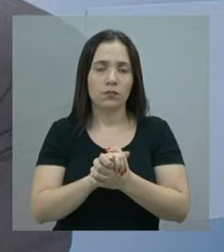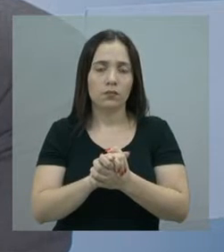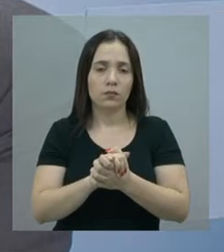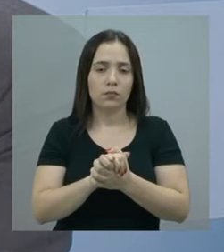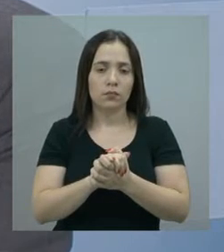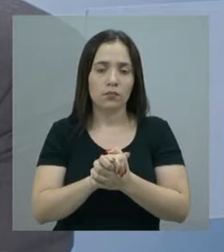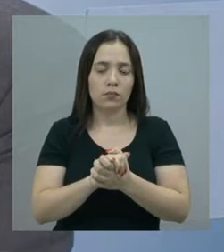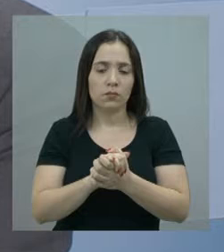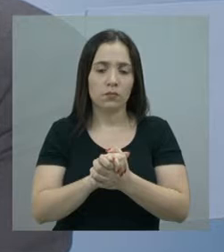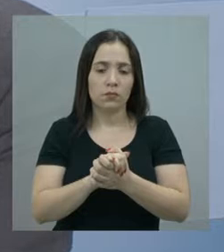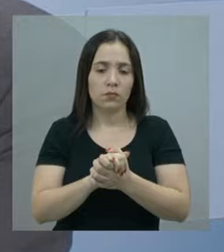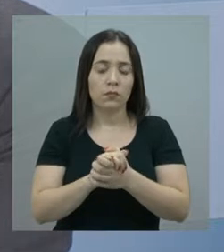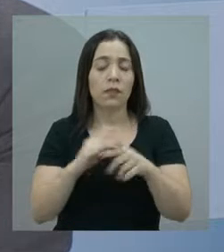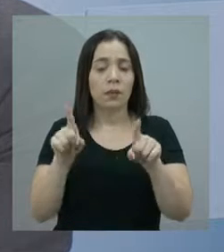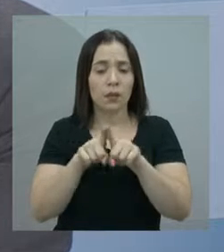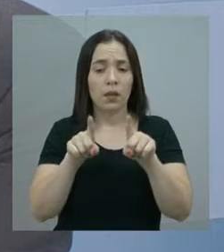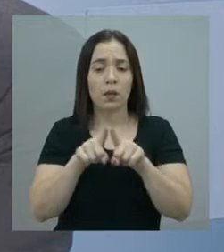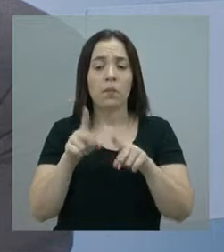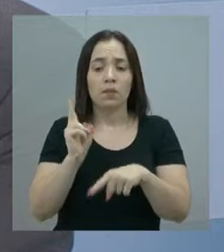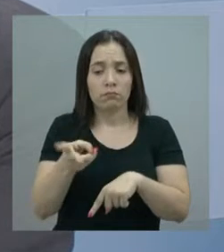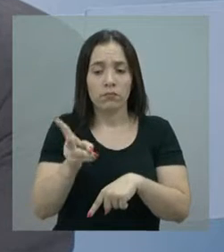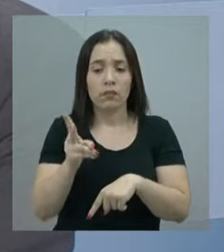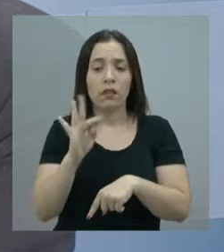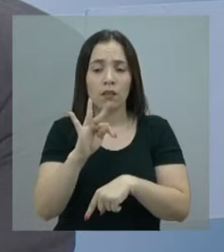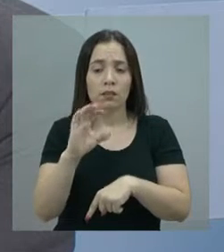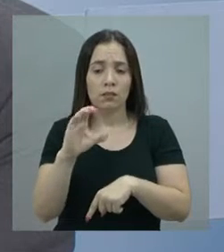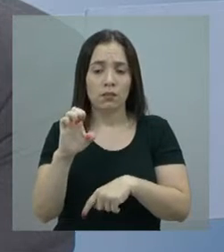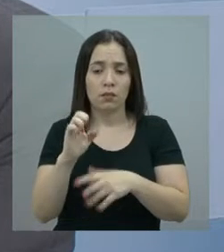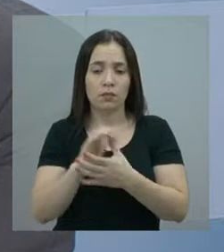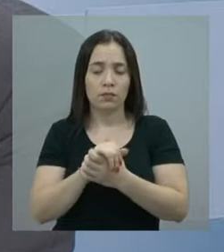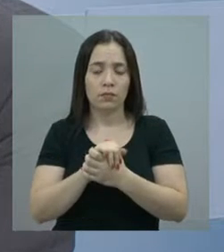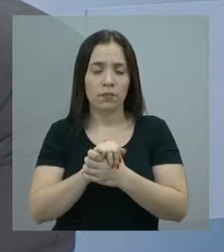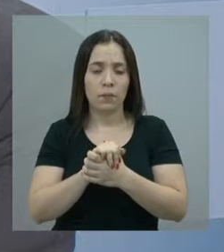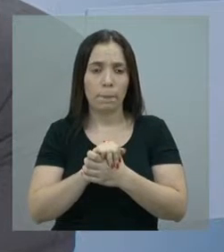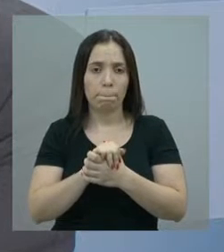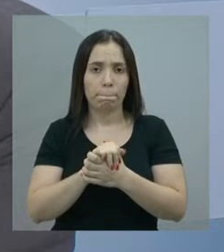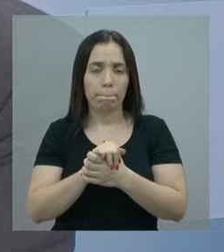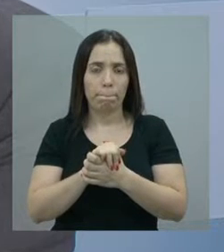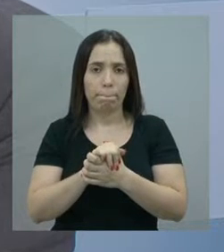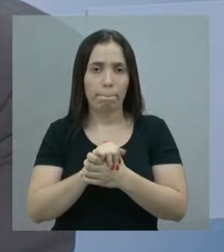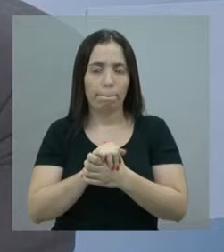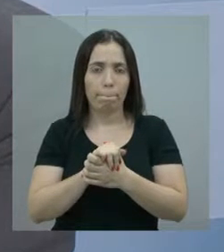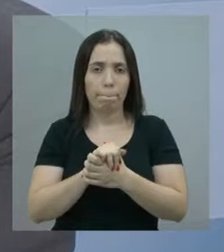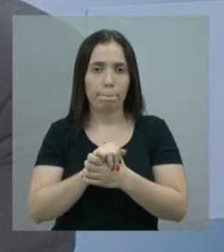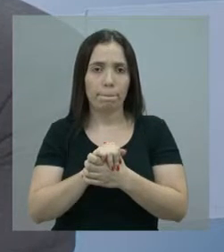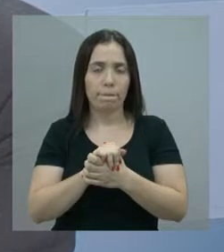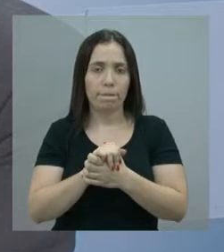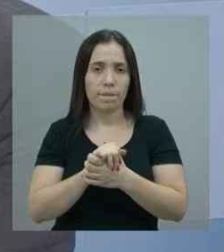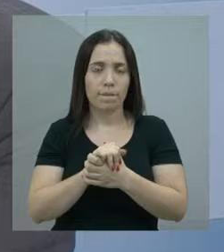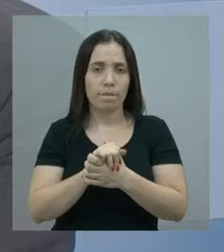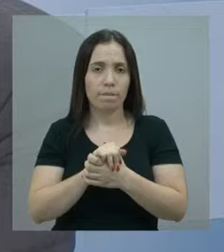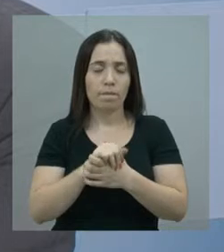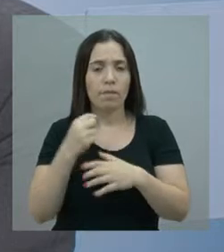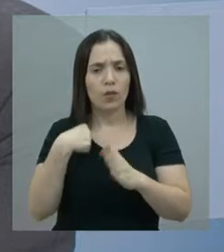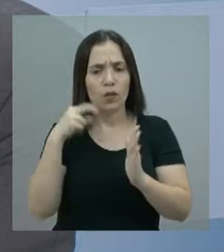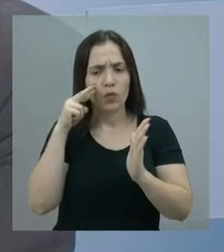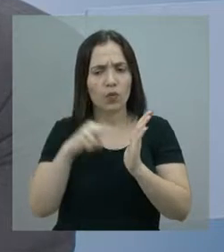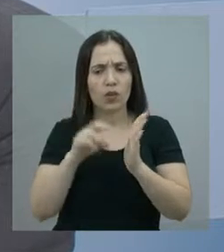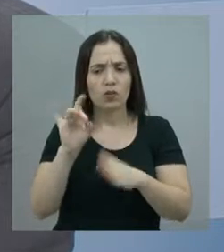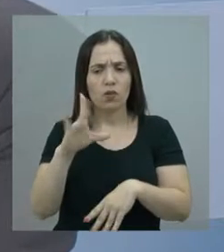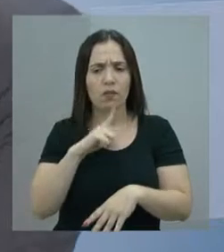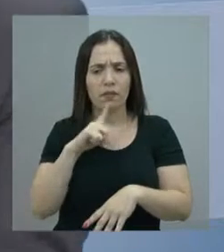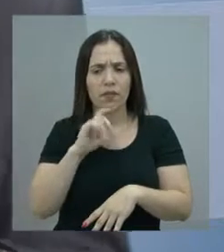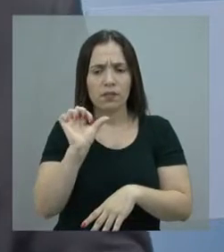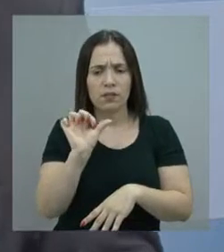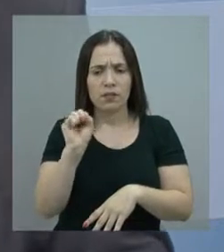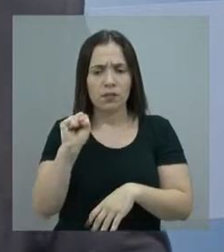nossa pesquisa, e no próprio Tribunal de Contas do Estado. Eu estou vendo aqui, amigo doutor João, que aqui só tem 68,